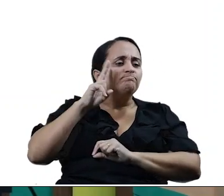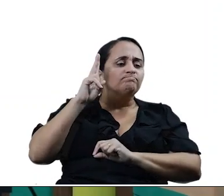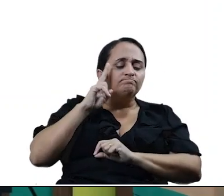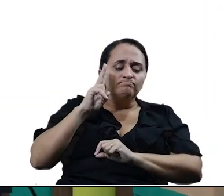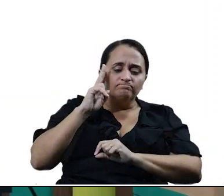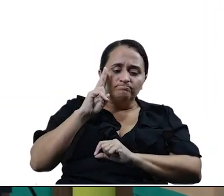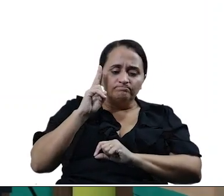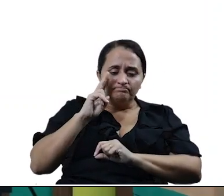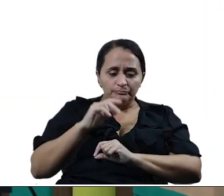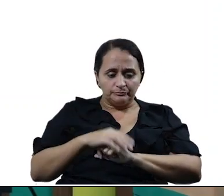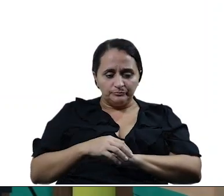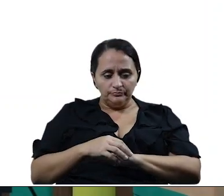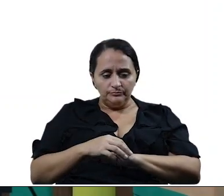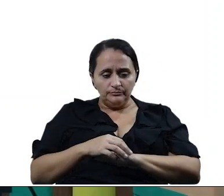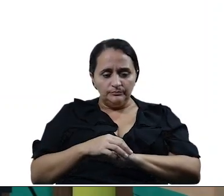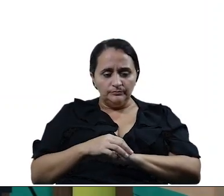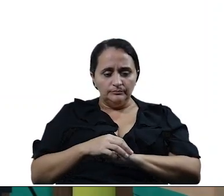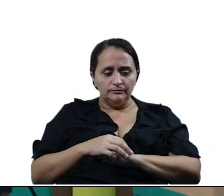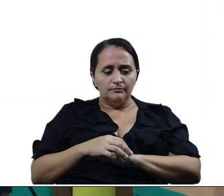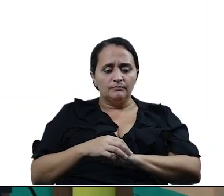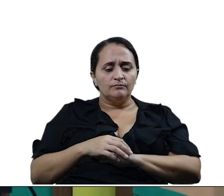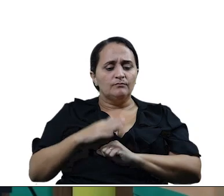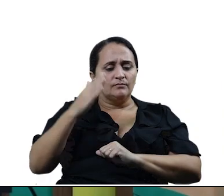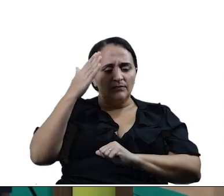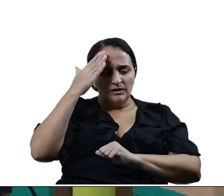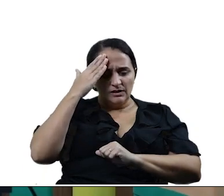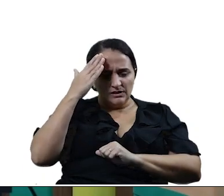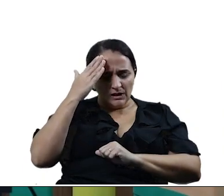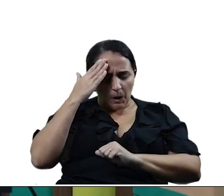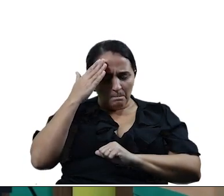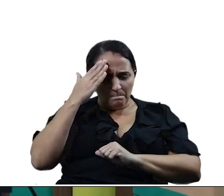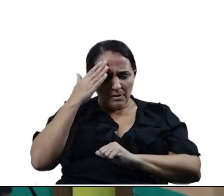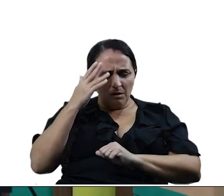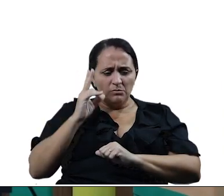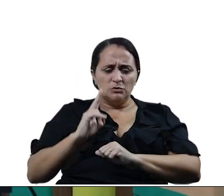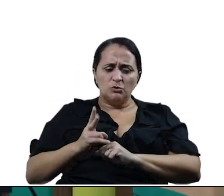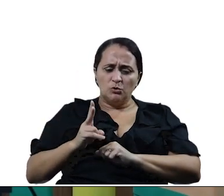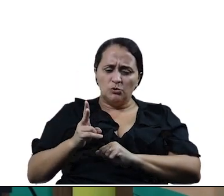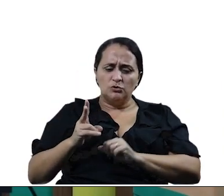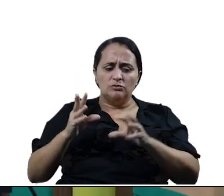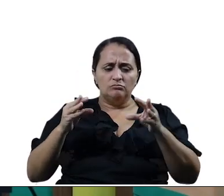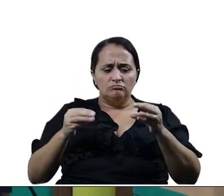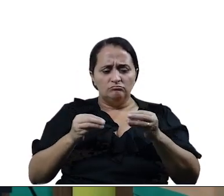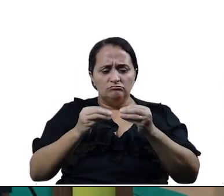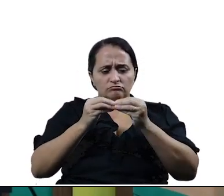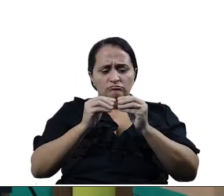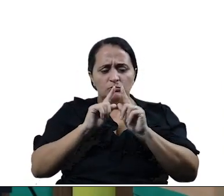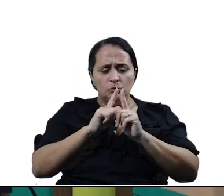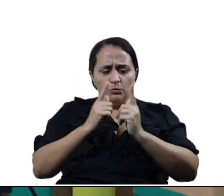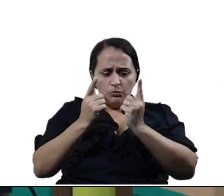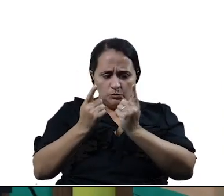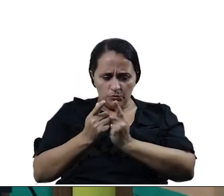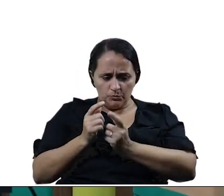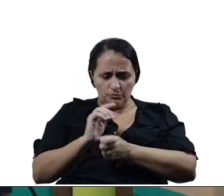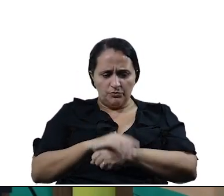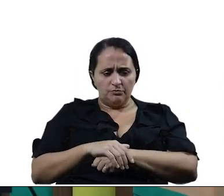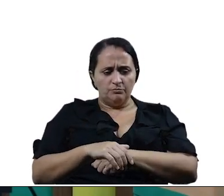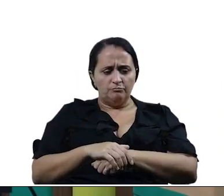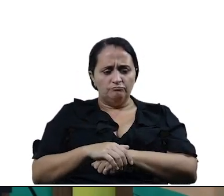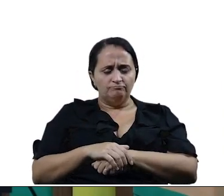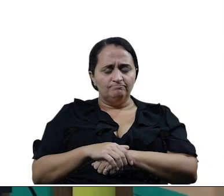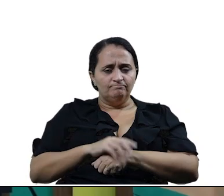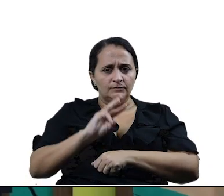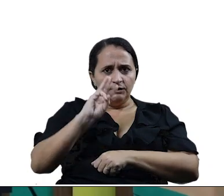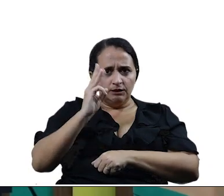rapidamente. Nós continuamos agrupando. Aqui, esse valor, R$3, é um